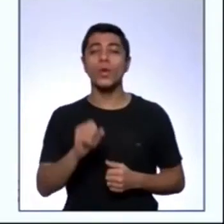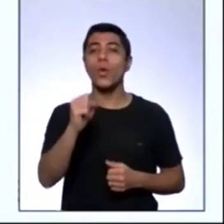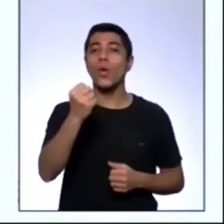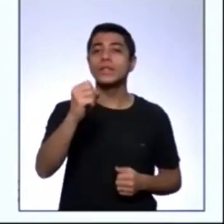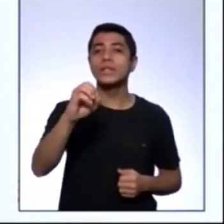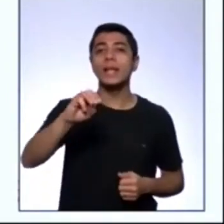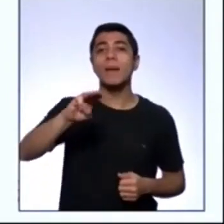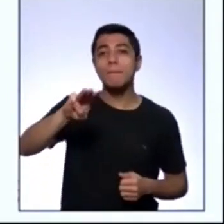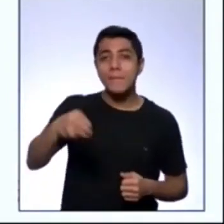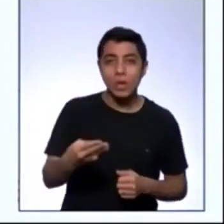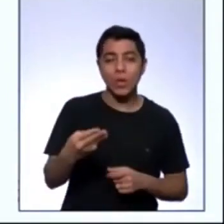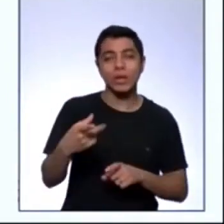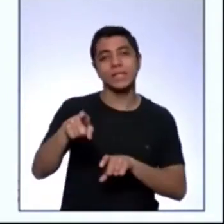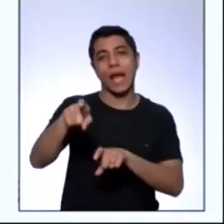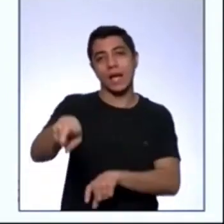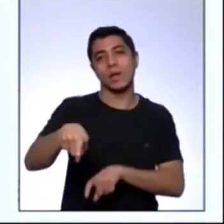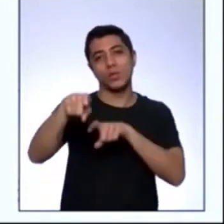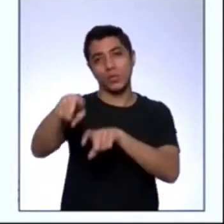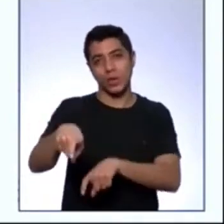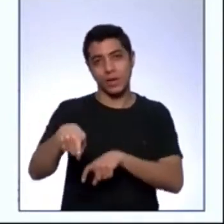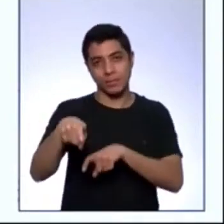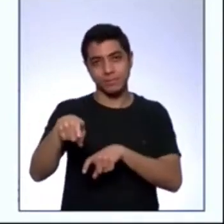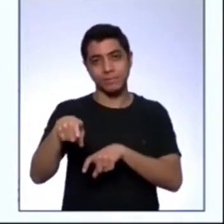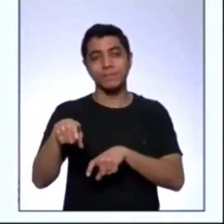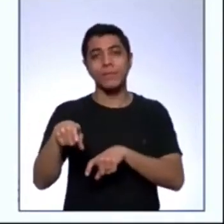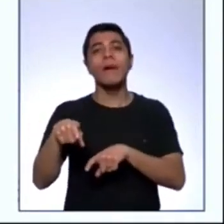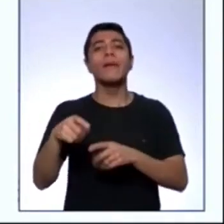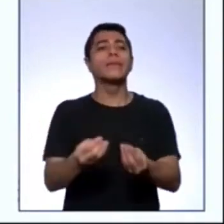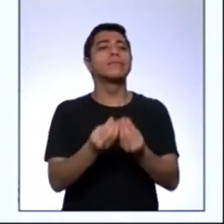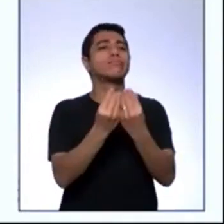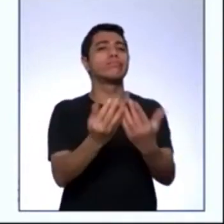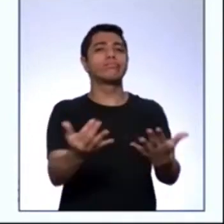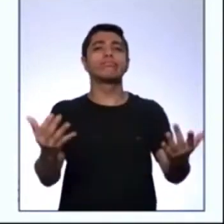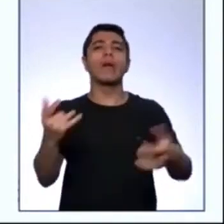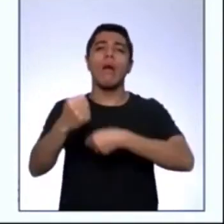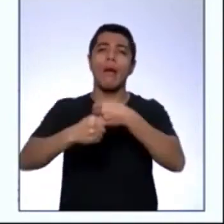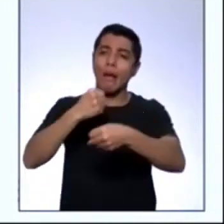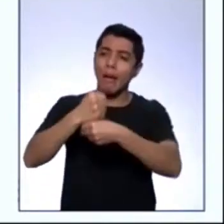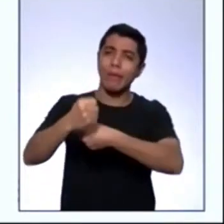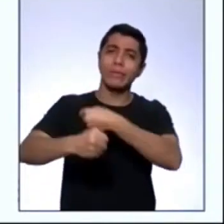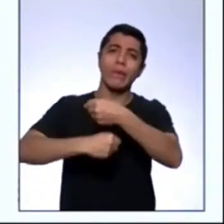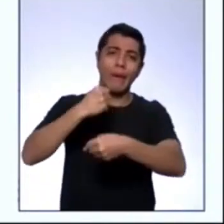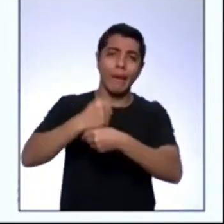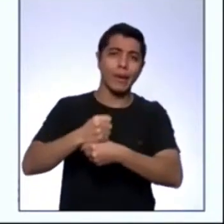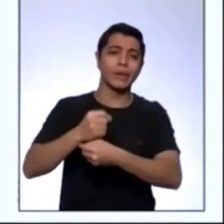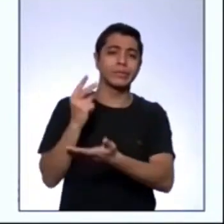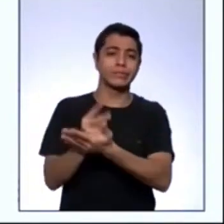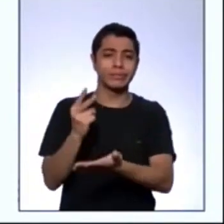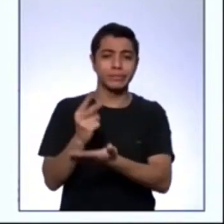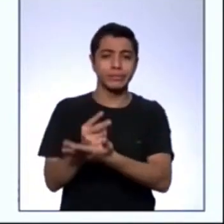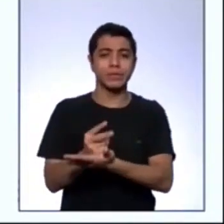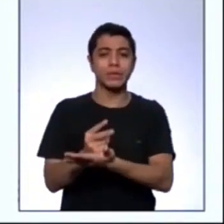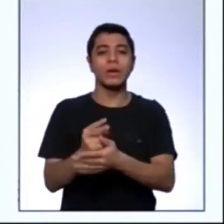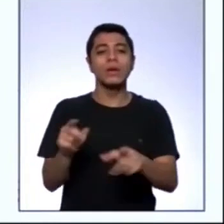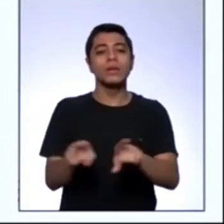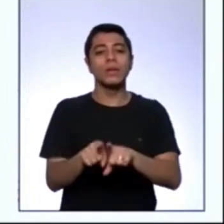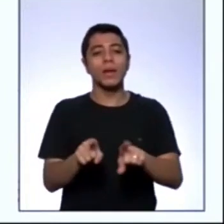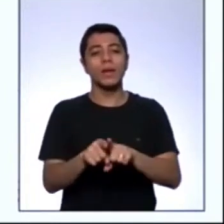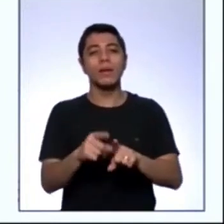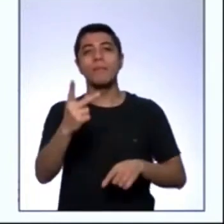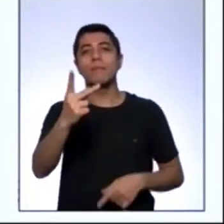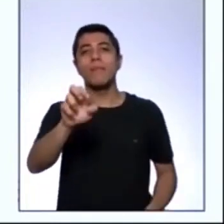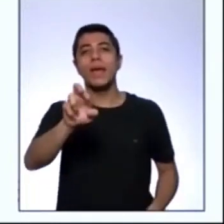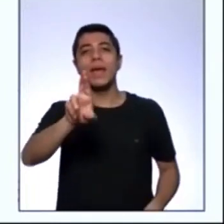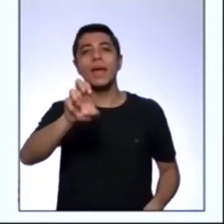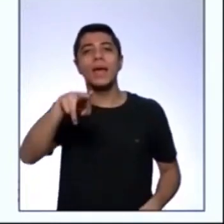agricultura se somadas as lavouras anuais em as perenes como o café